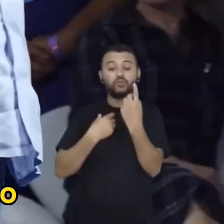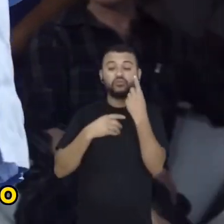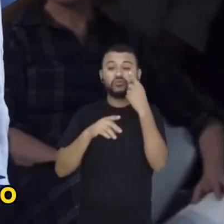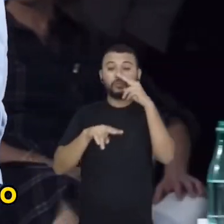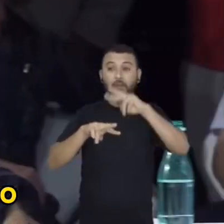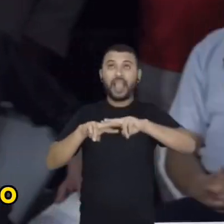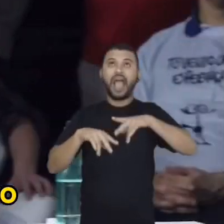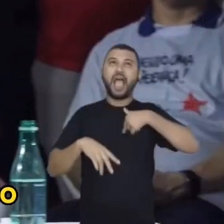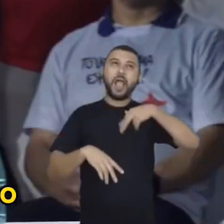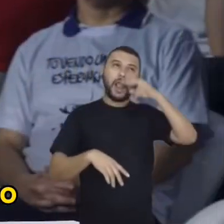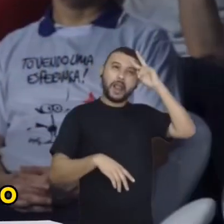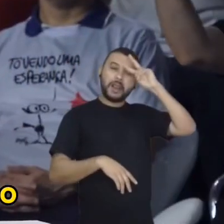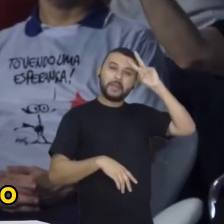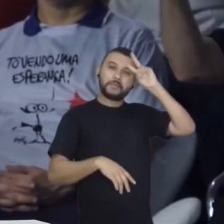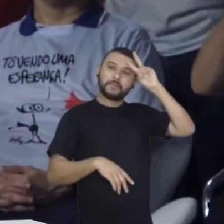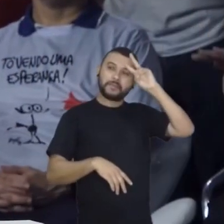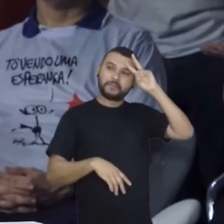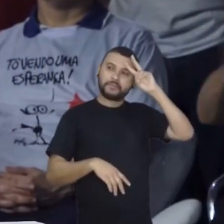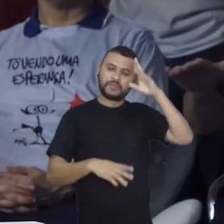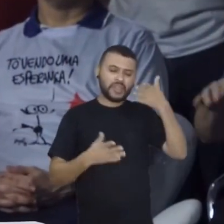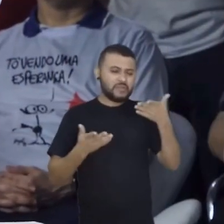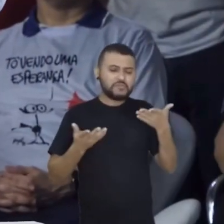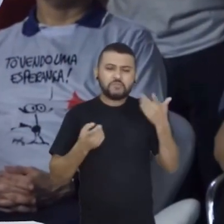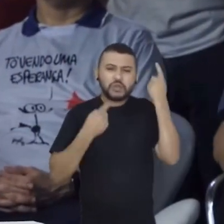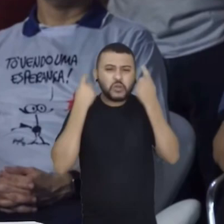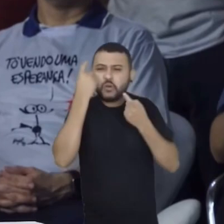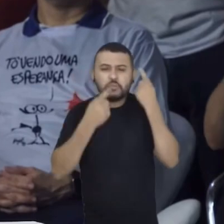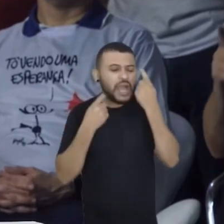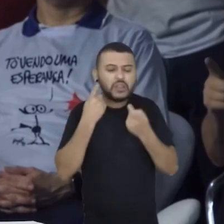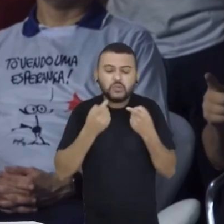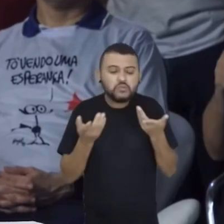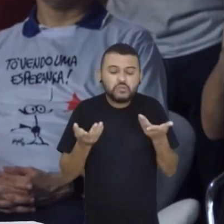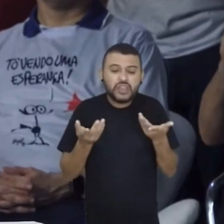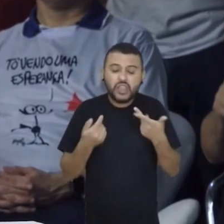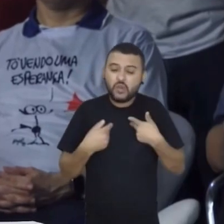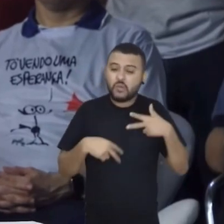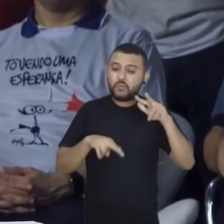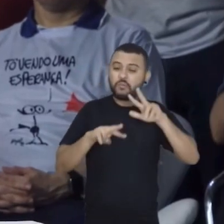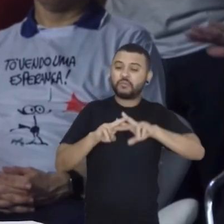eu estou preocupado de estar preso se o nosso querido Mandela